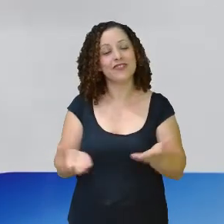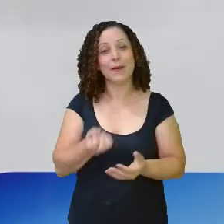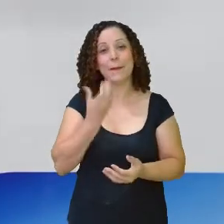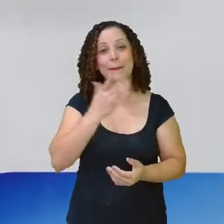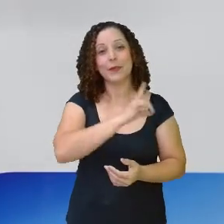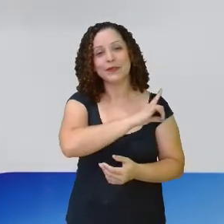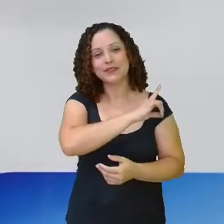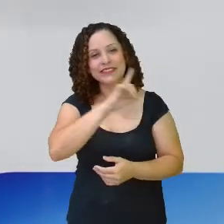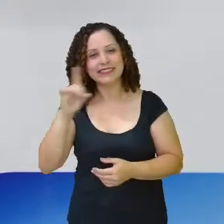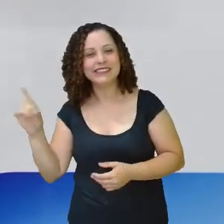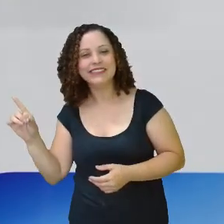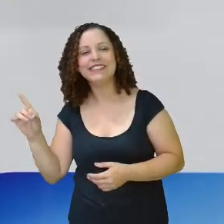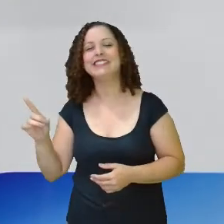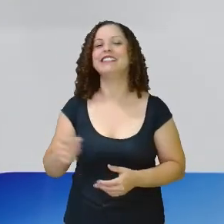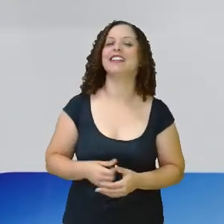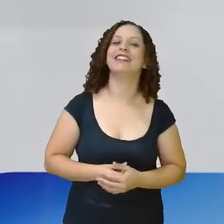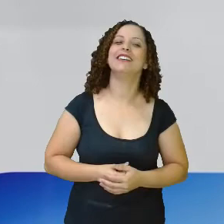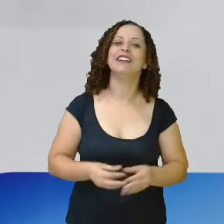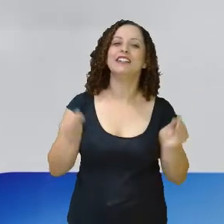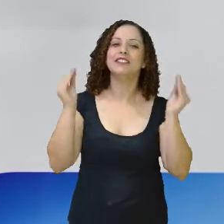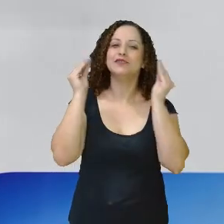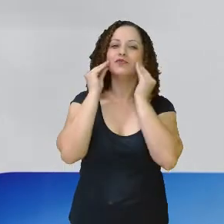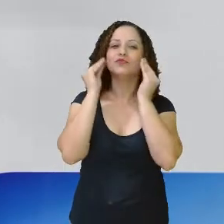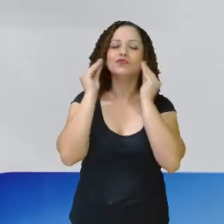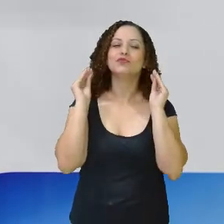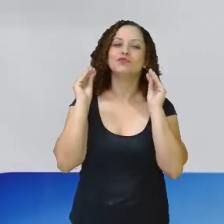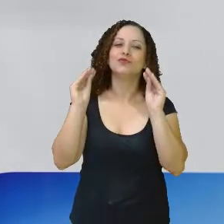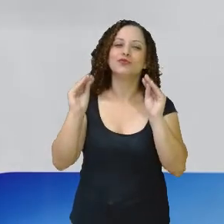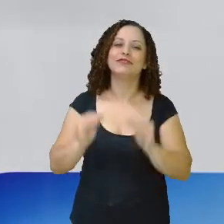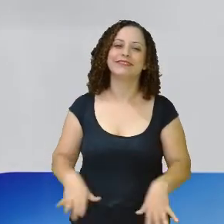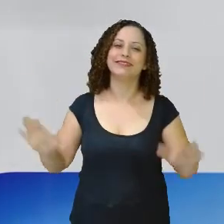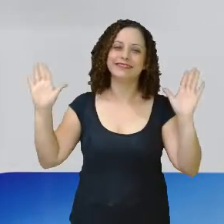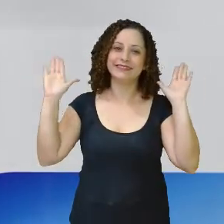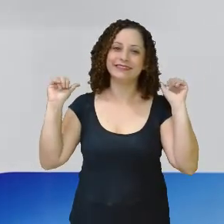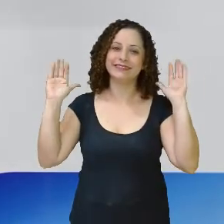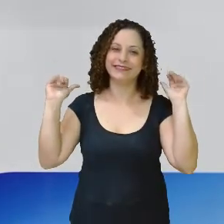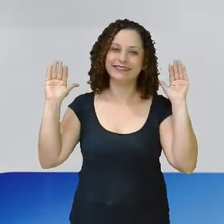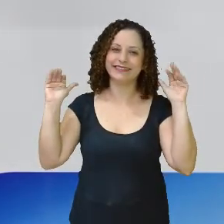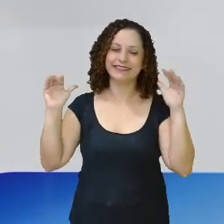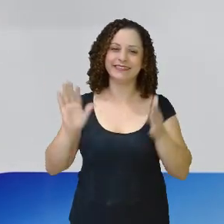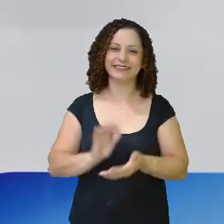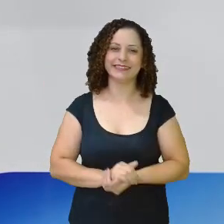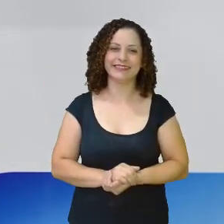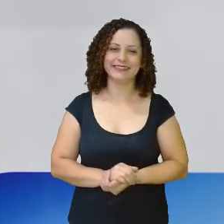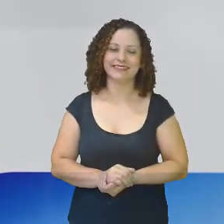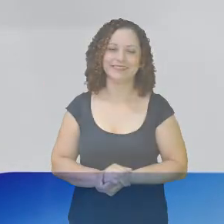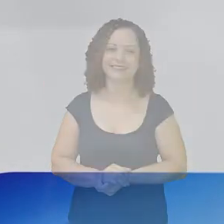bom dia para vocês, um beijo grande e até a próxima aula.